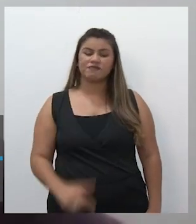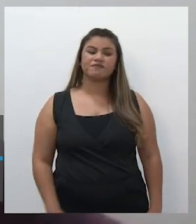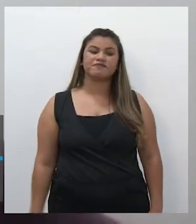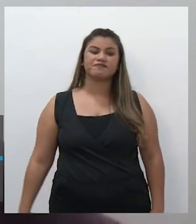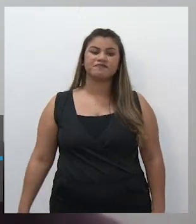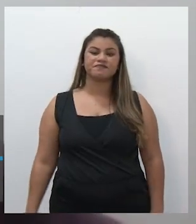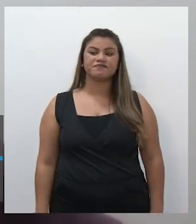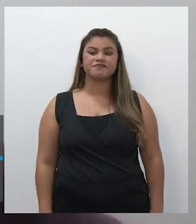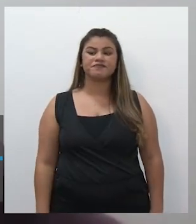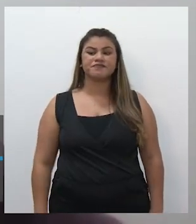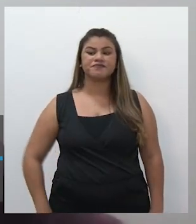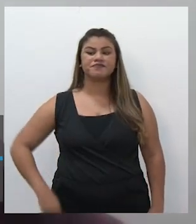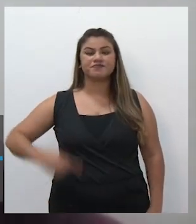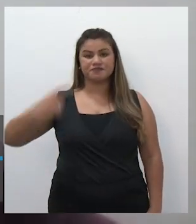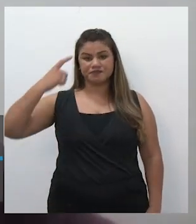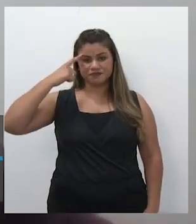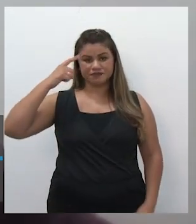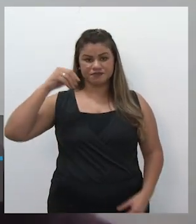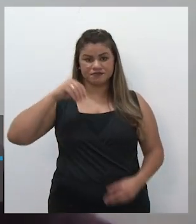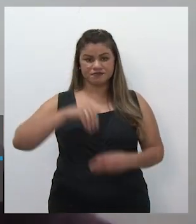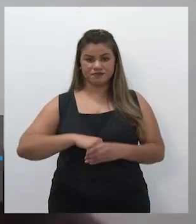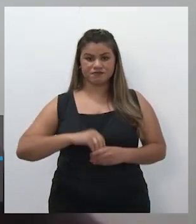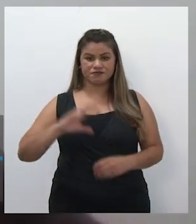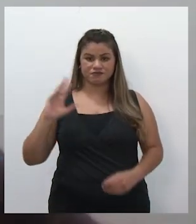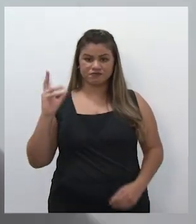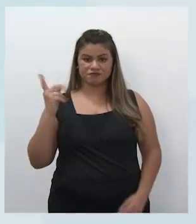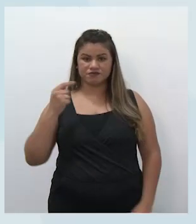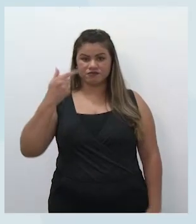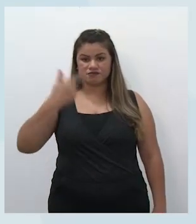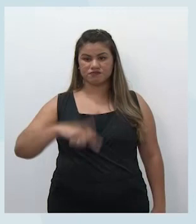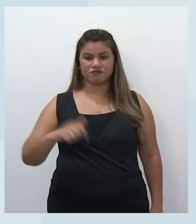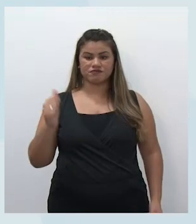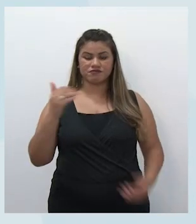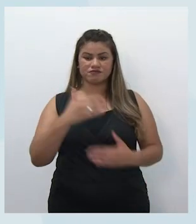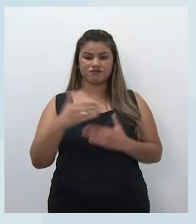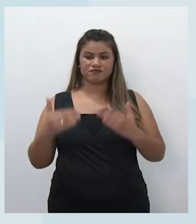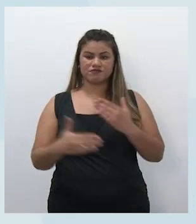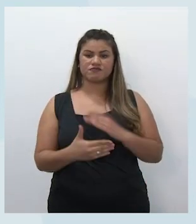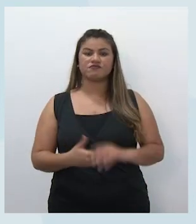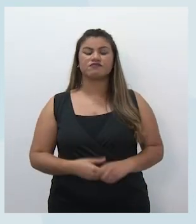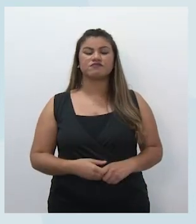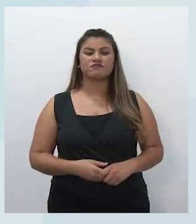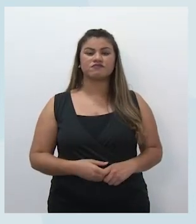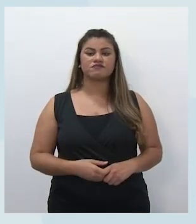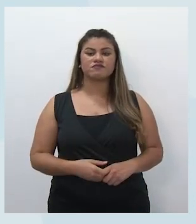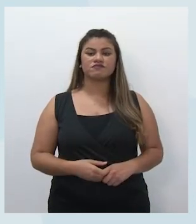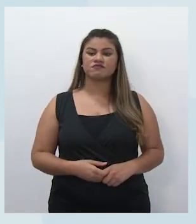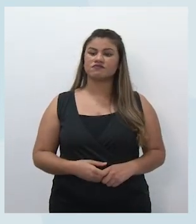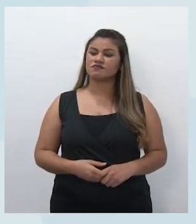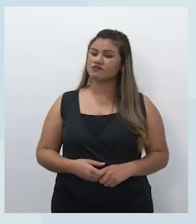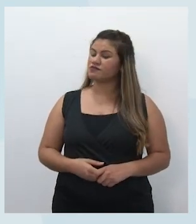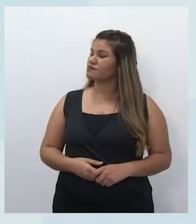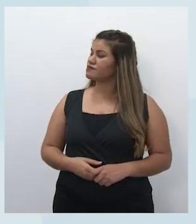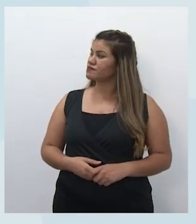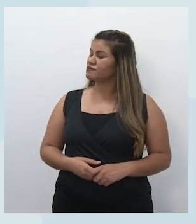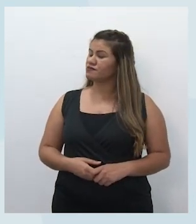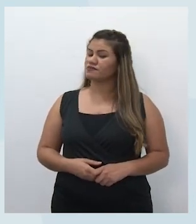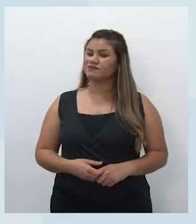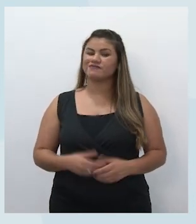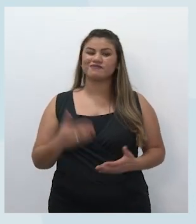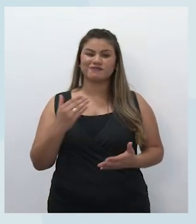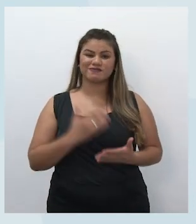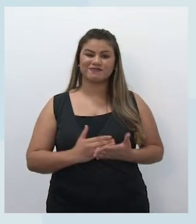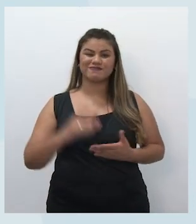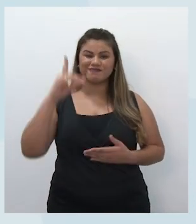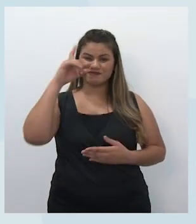dentro dessa competência, eu vou pedir então para que coloquem o próximo slide. Aqui começa o nosso grande desafio, ou